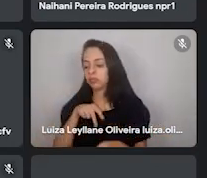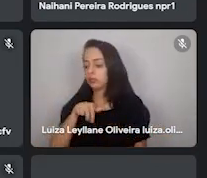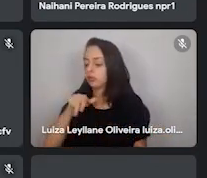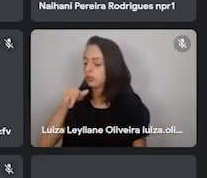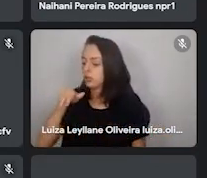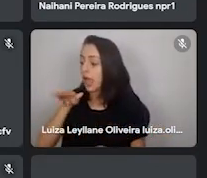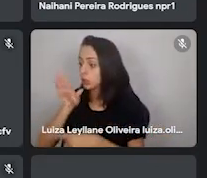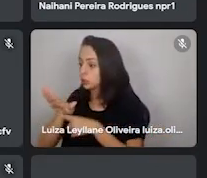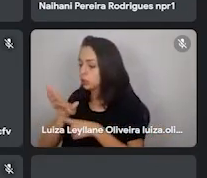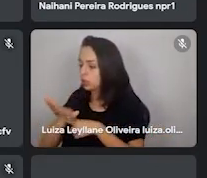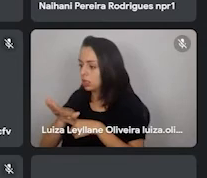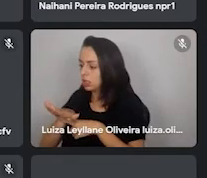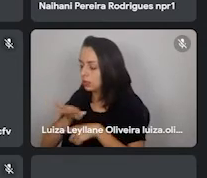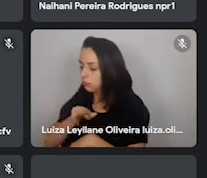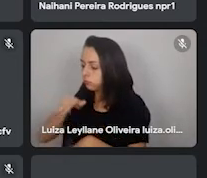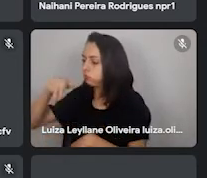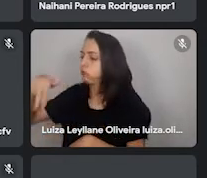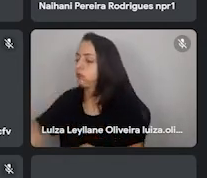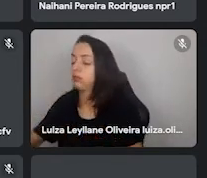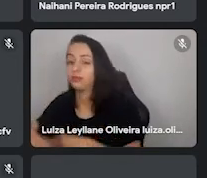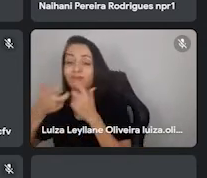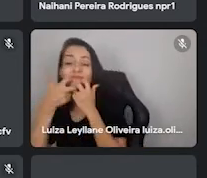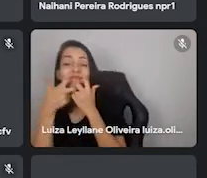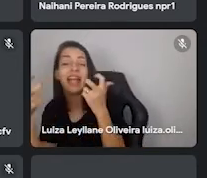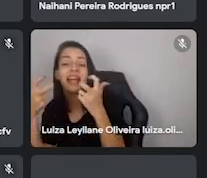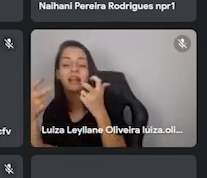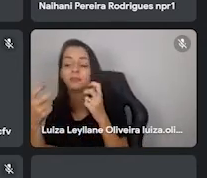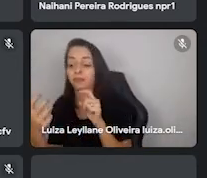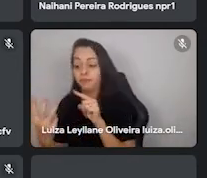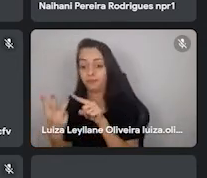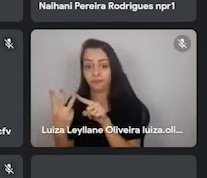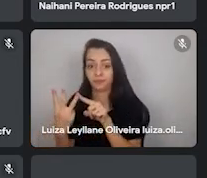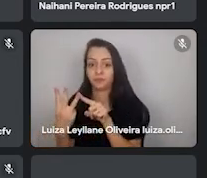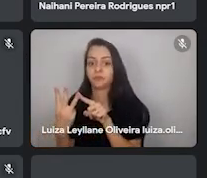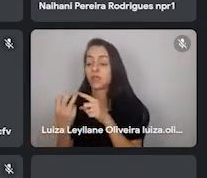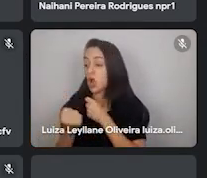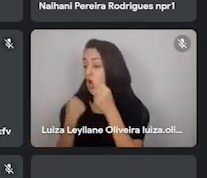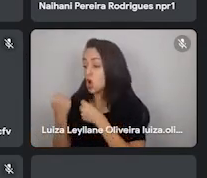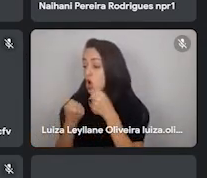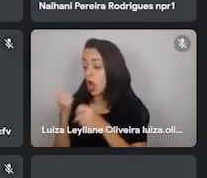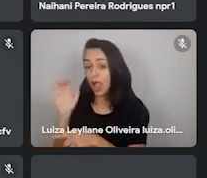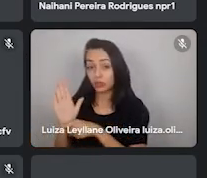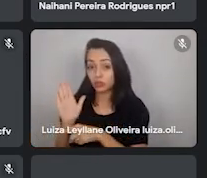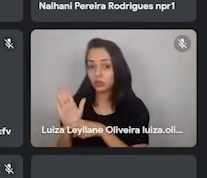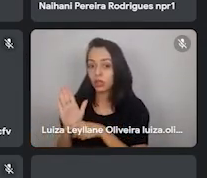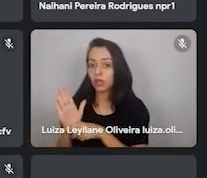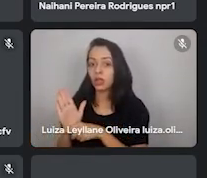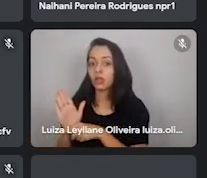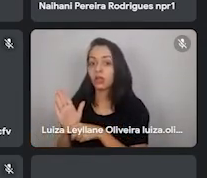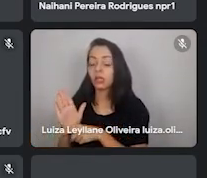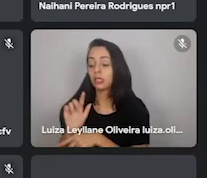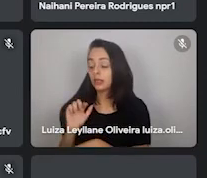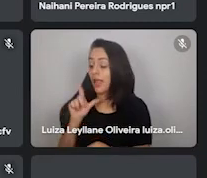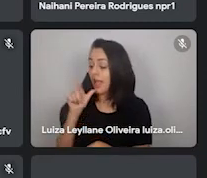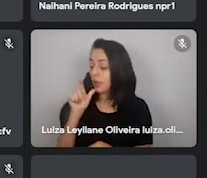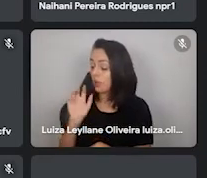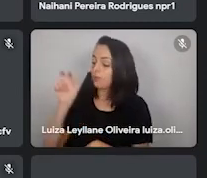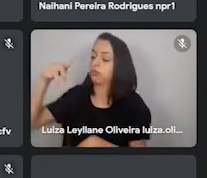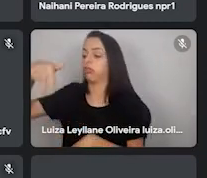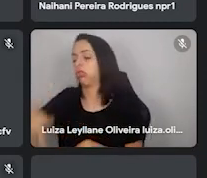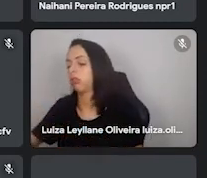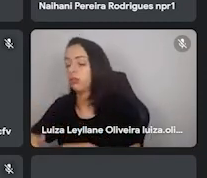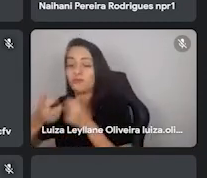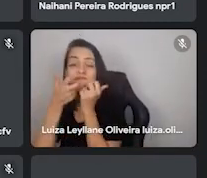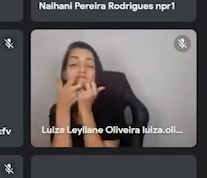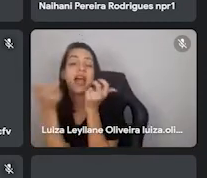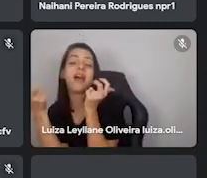também. O mais velho, a hora que viu aquilo, correu e foi ajudar. Um grito também. A